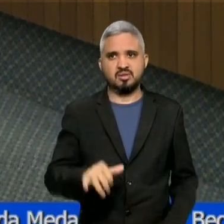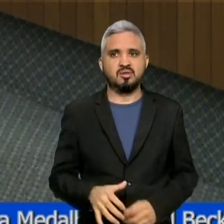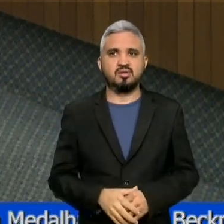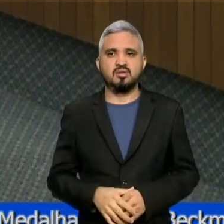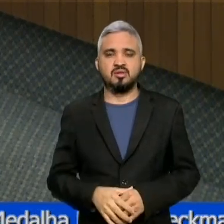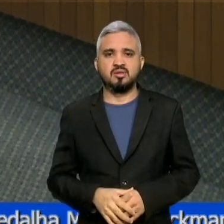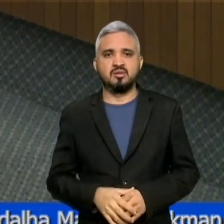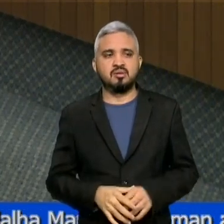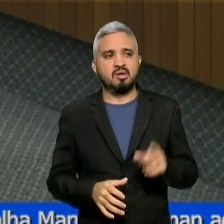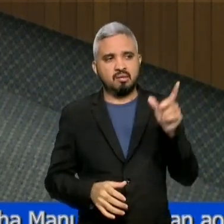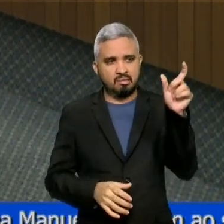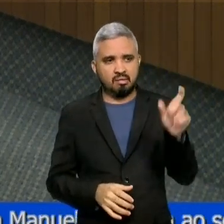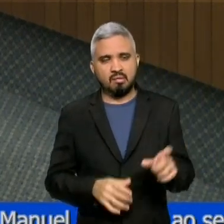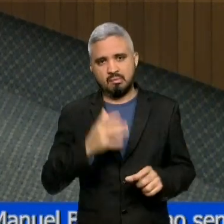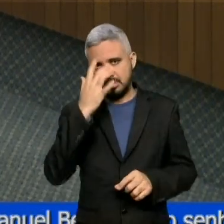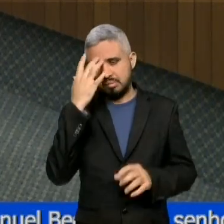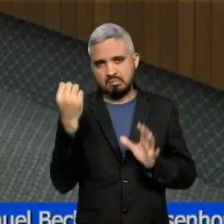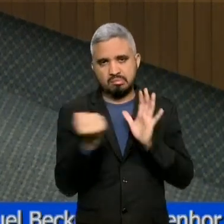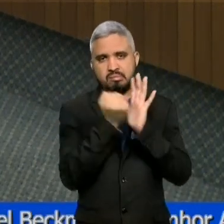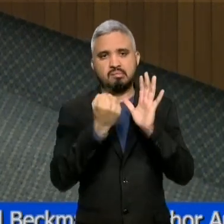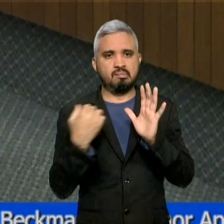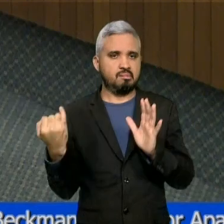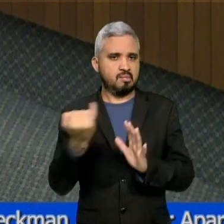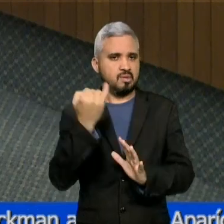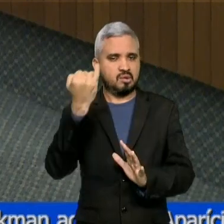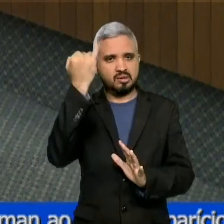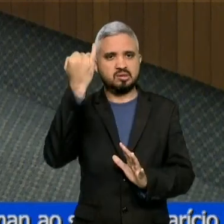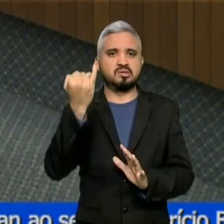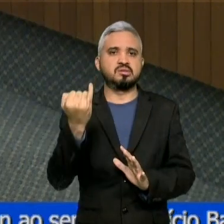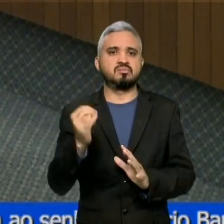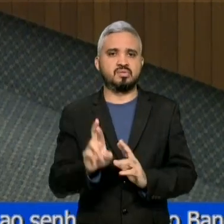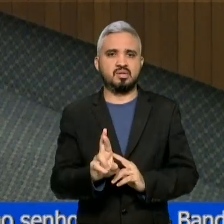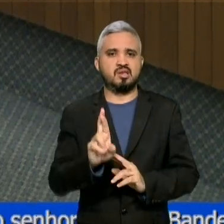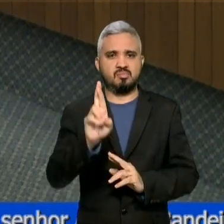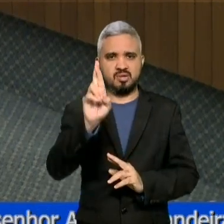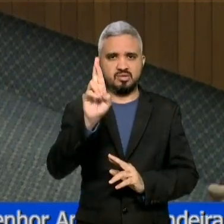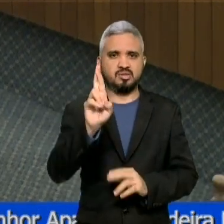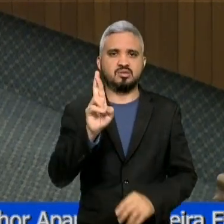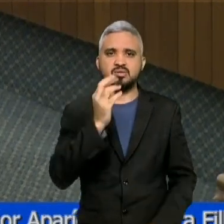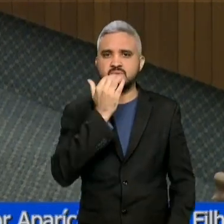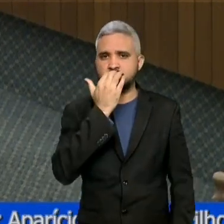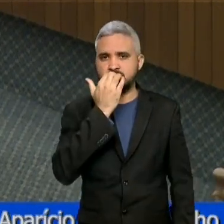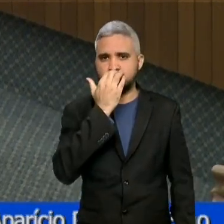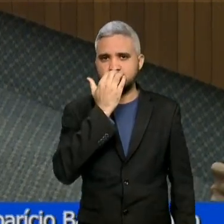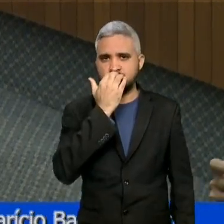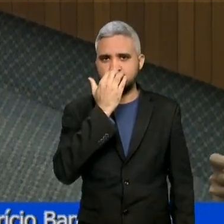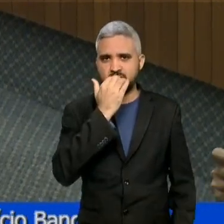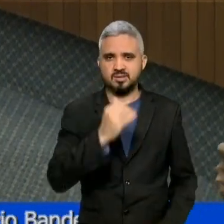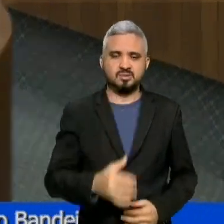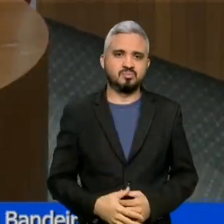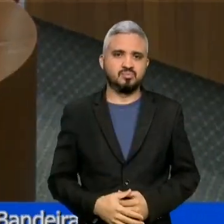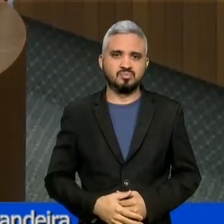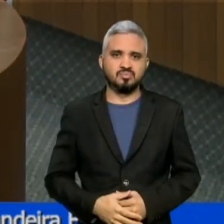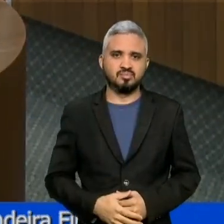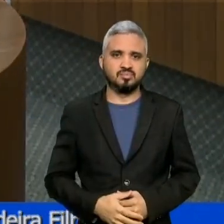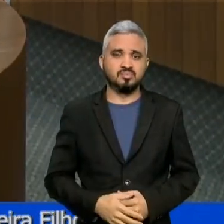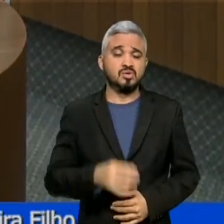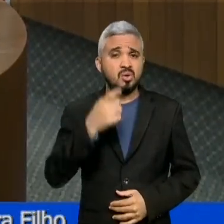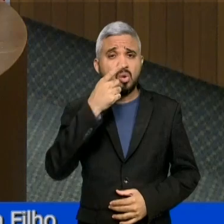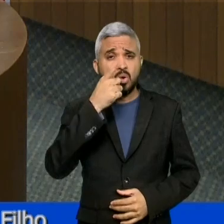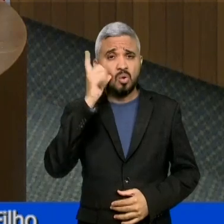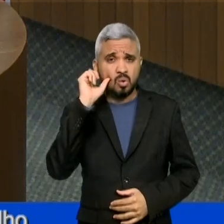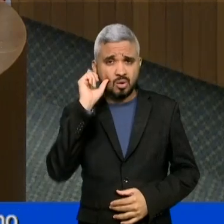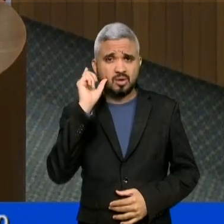marcante no nosso estado, nosso querido presidente Sarney, e que se não fosse a indisposição que ele tivesse hoje, com certeza, porque ontem